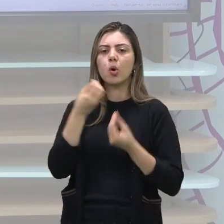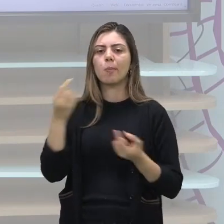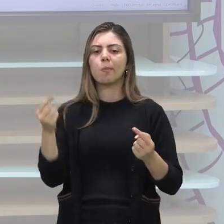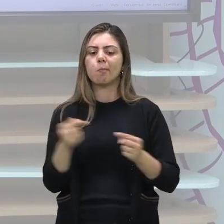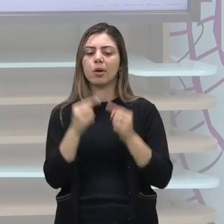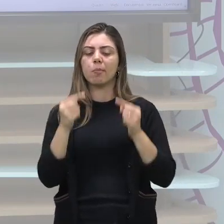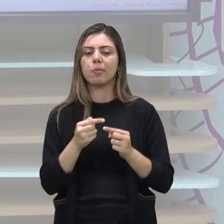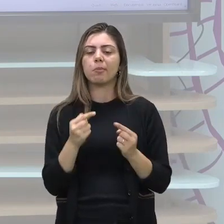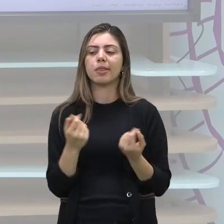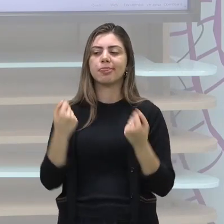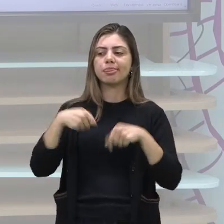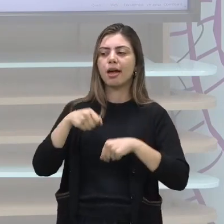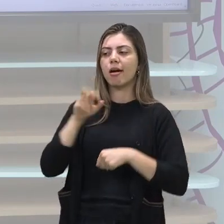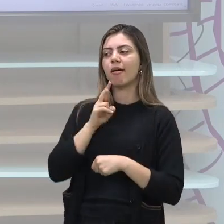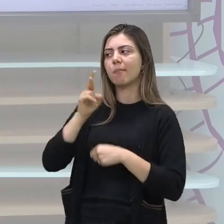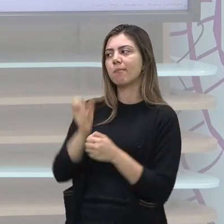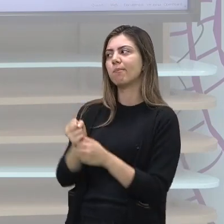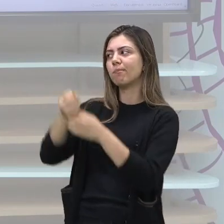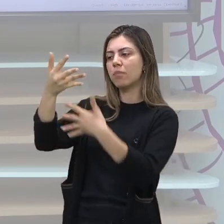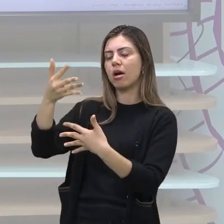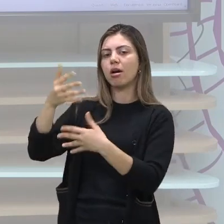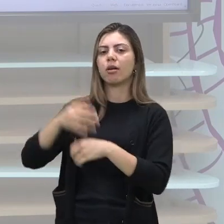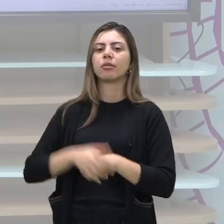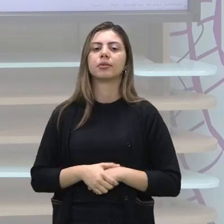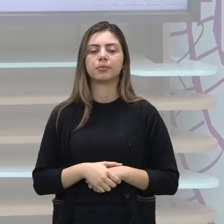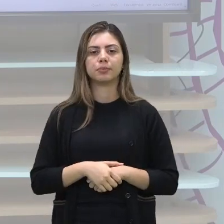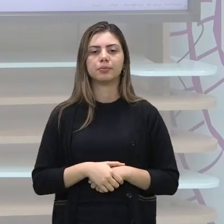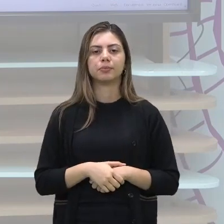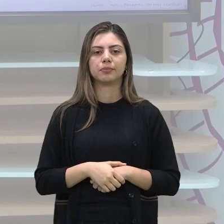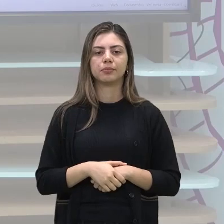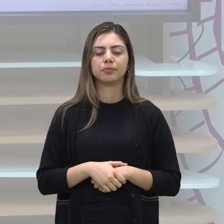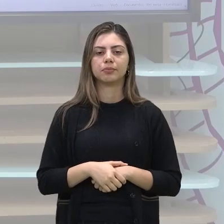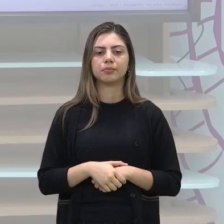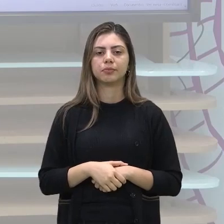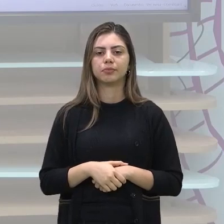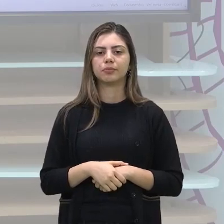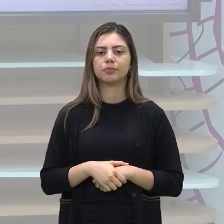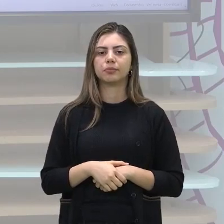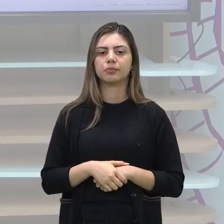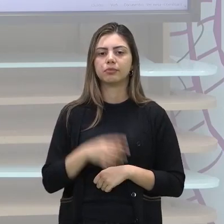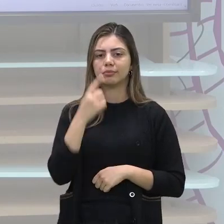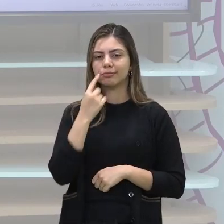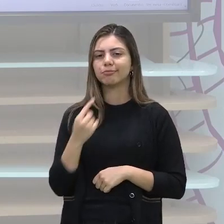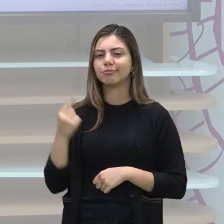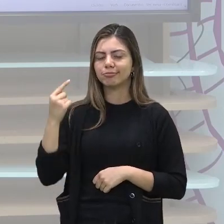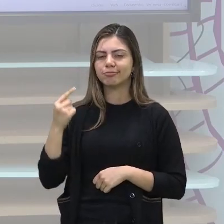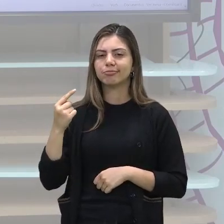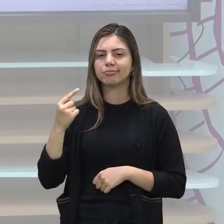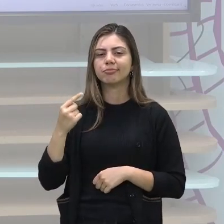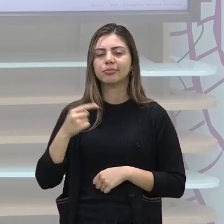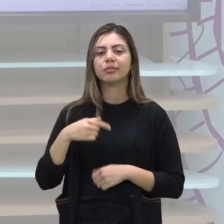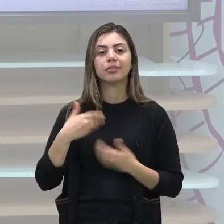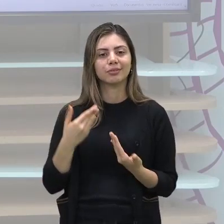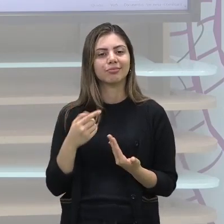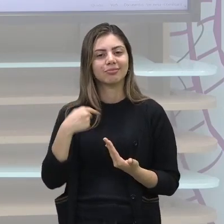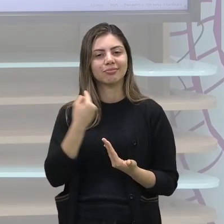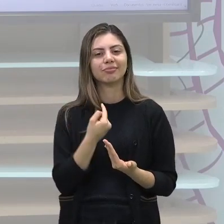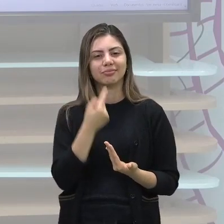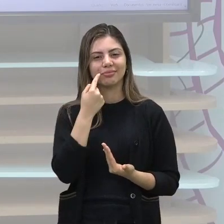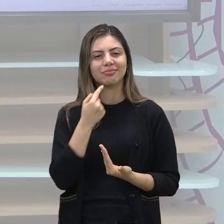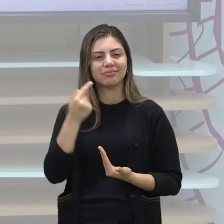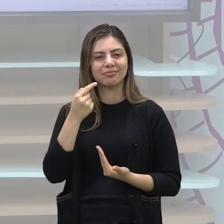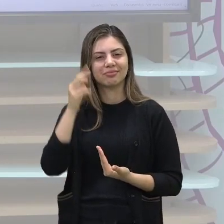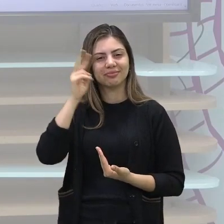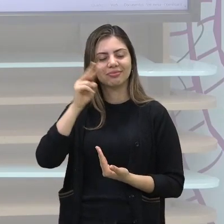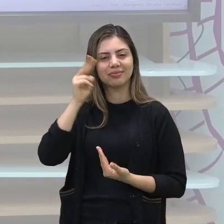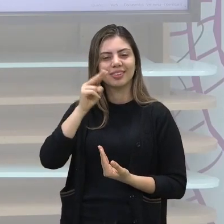conjunto de todas as possibilidades possíveis no lançamento de uma moeda e um dado. Olha como é simples. É o que nós vimos na nossa árvore, né,